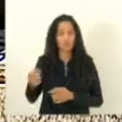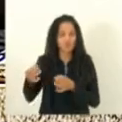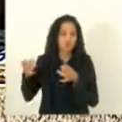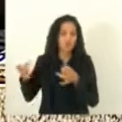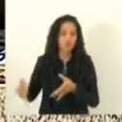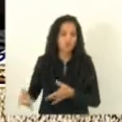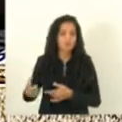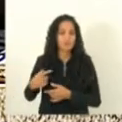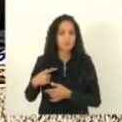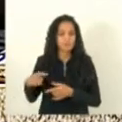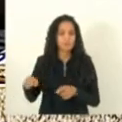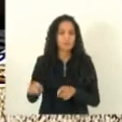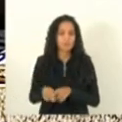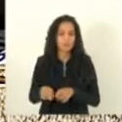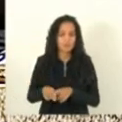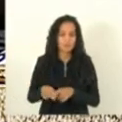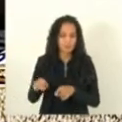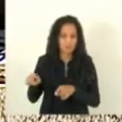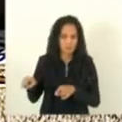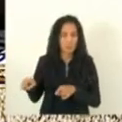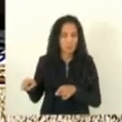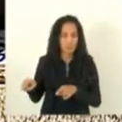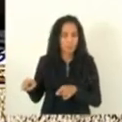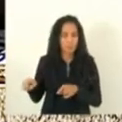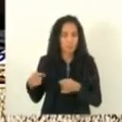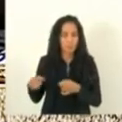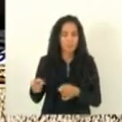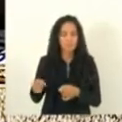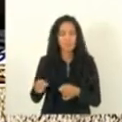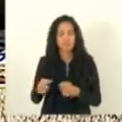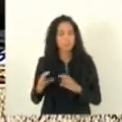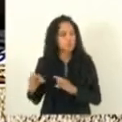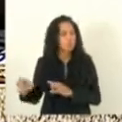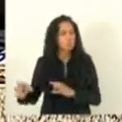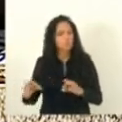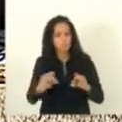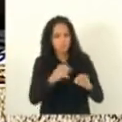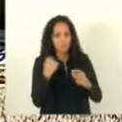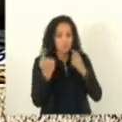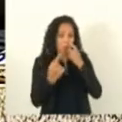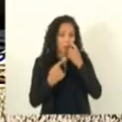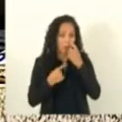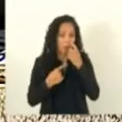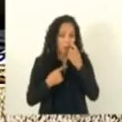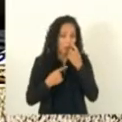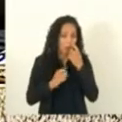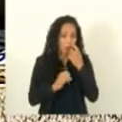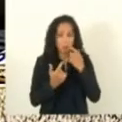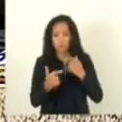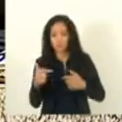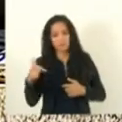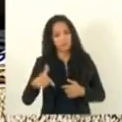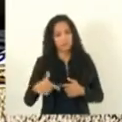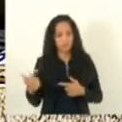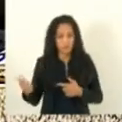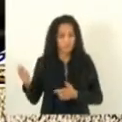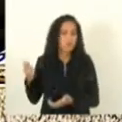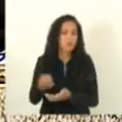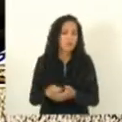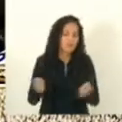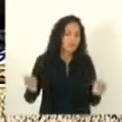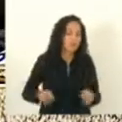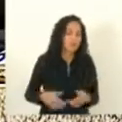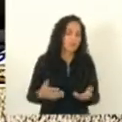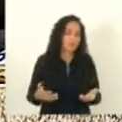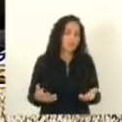mesma proporção está em débito com a sociedade em quase tudo que nós temos ou não temos no Estado do Espírito Santo. Deve